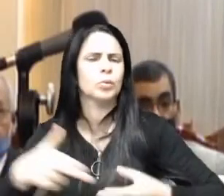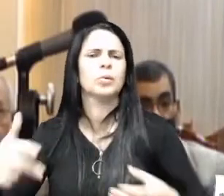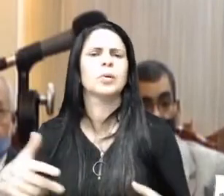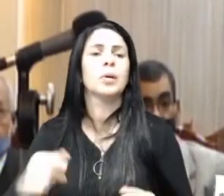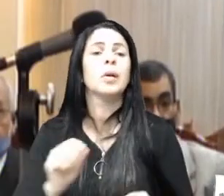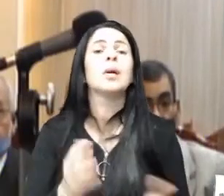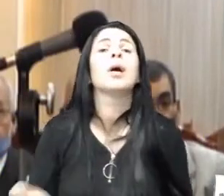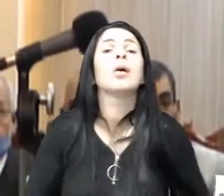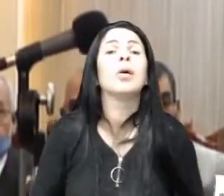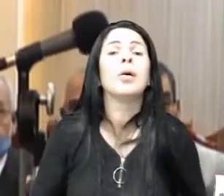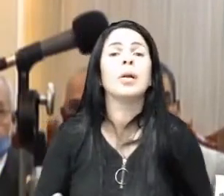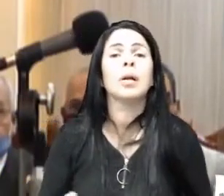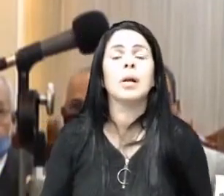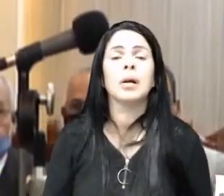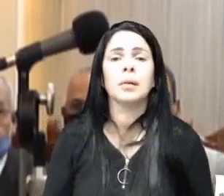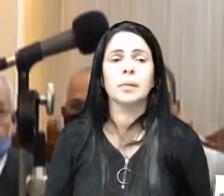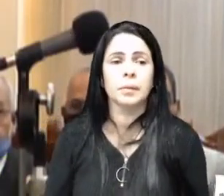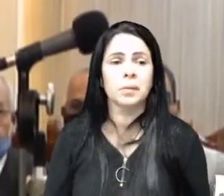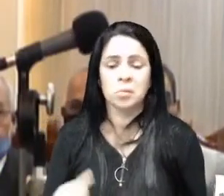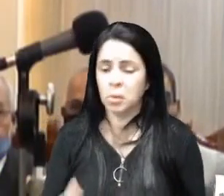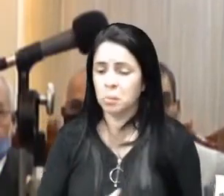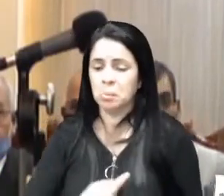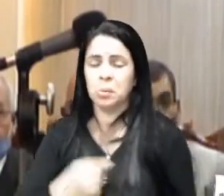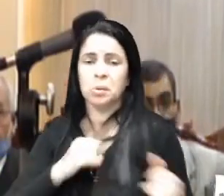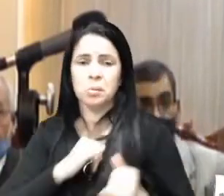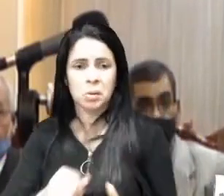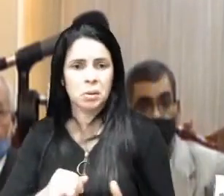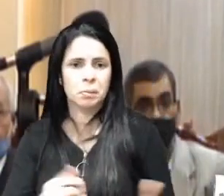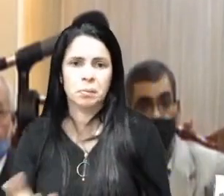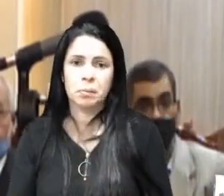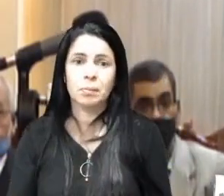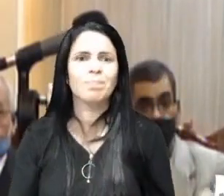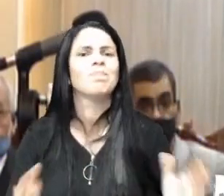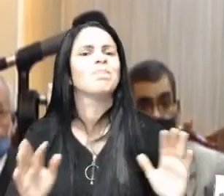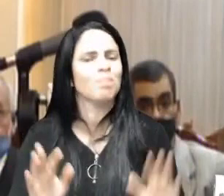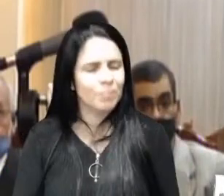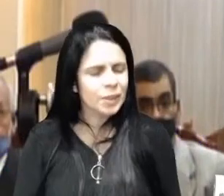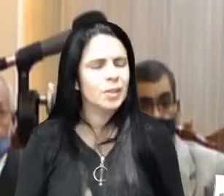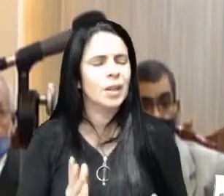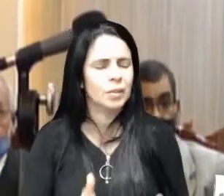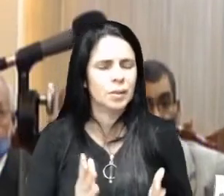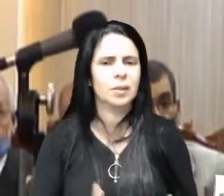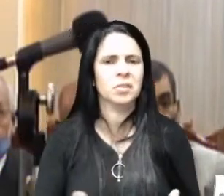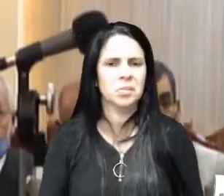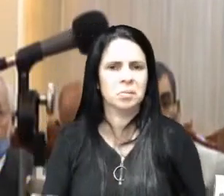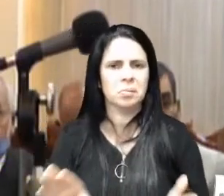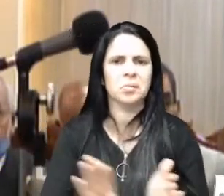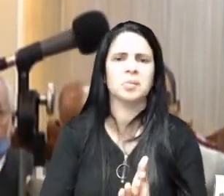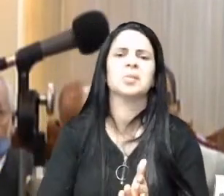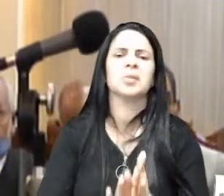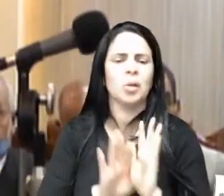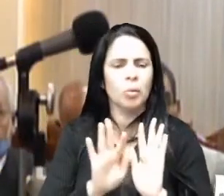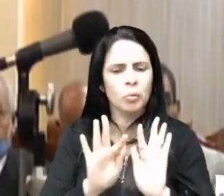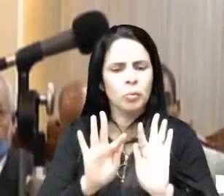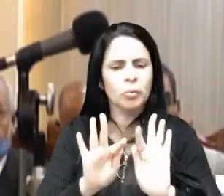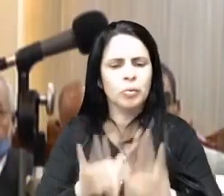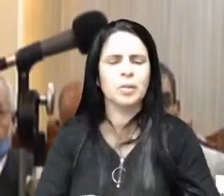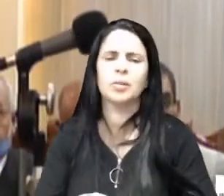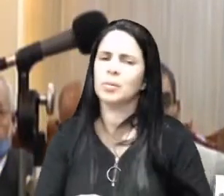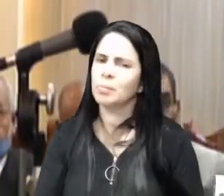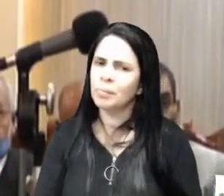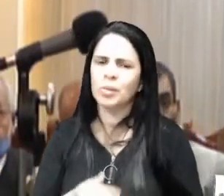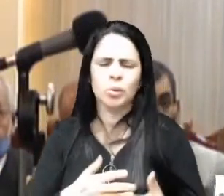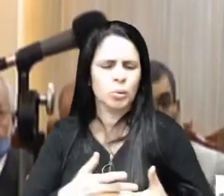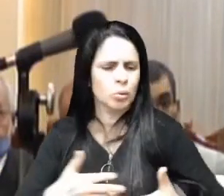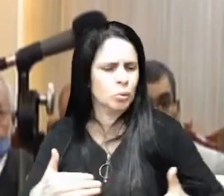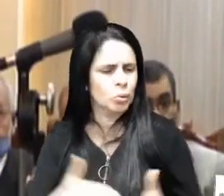que é que nós podemos dizer? Já chegou o fim de todas as coisas. Já estamos vivendo o fim,